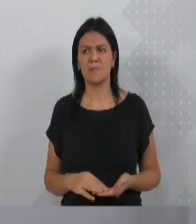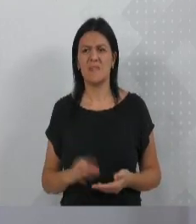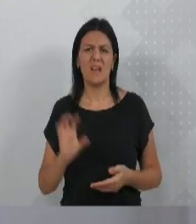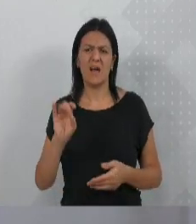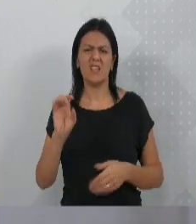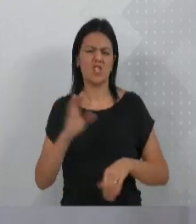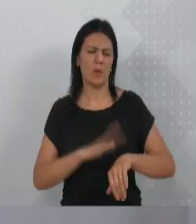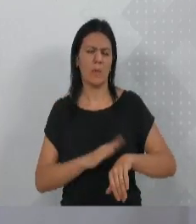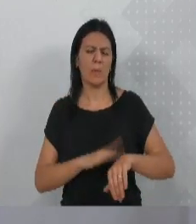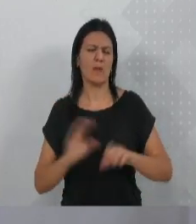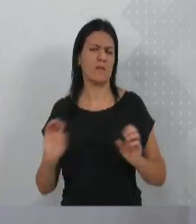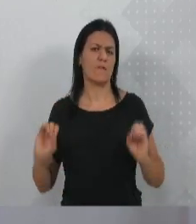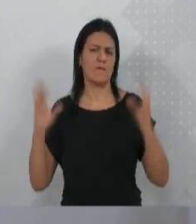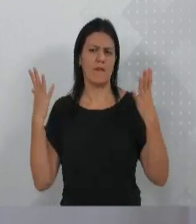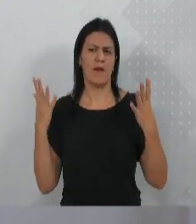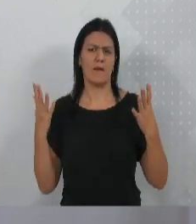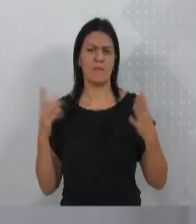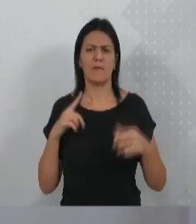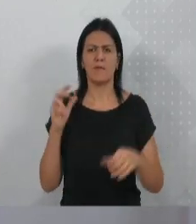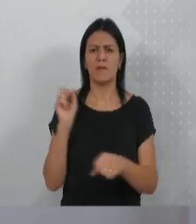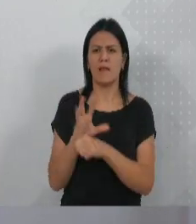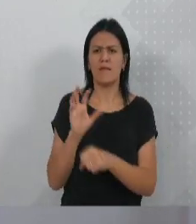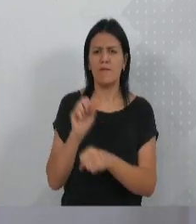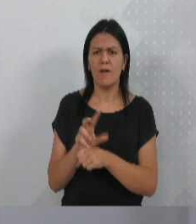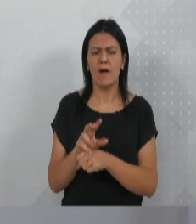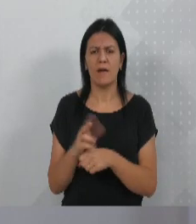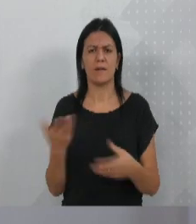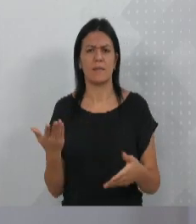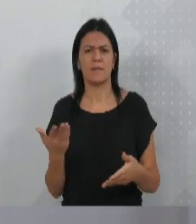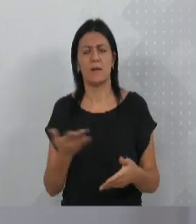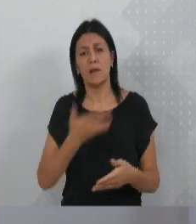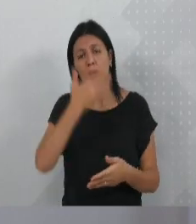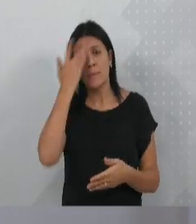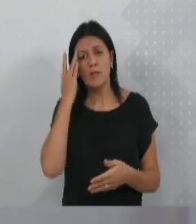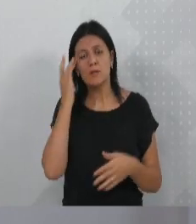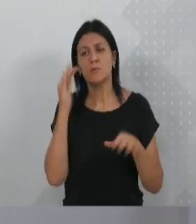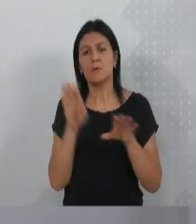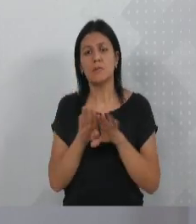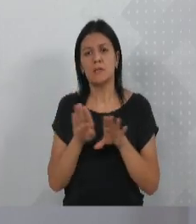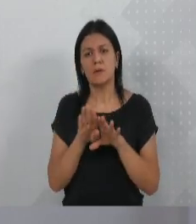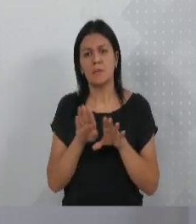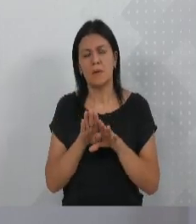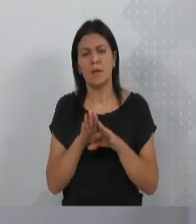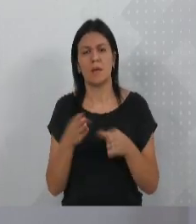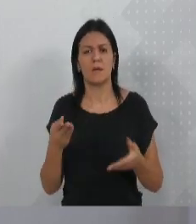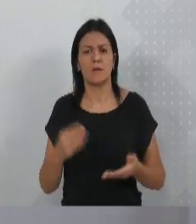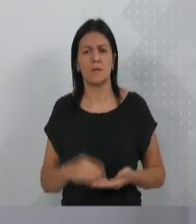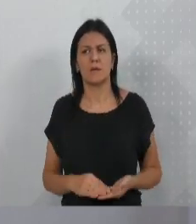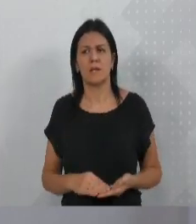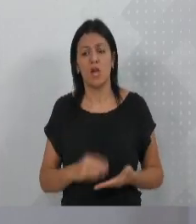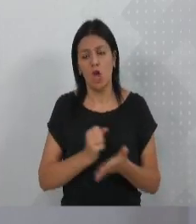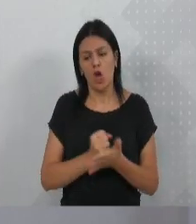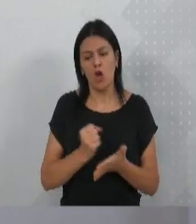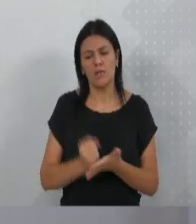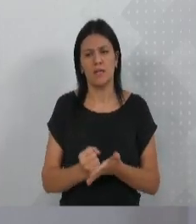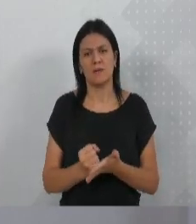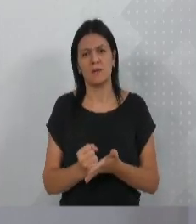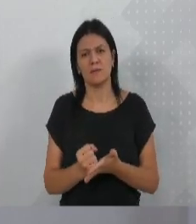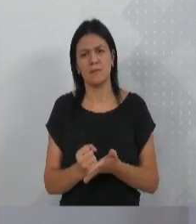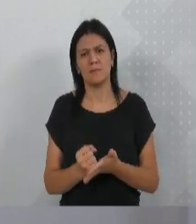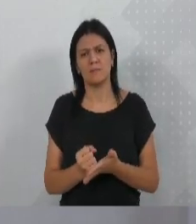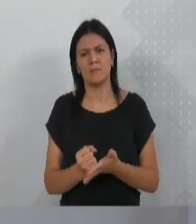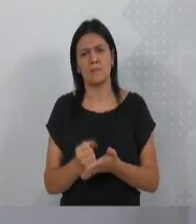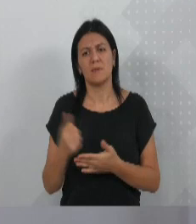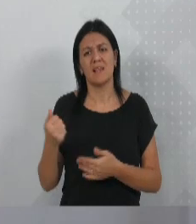agora no momento da festas que que há os emprego aqueles aquelas pessoas que estão ali eh eh foram contratadas digamos para esses